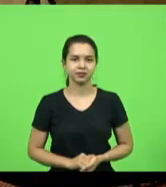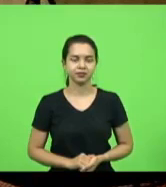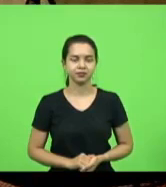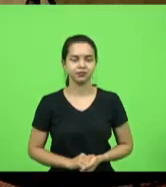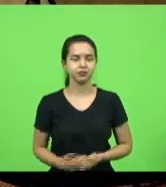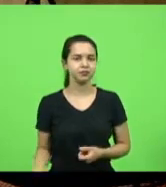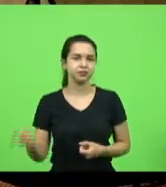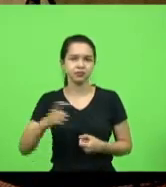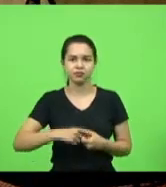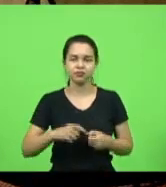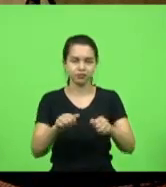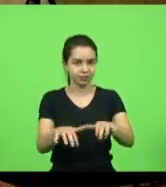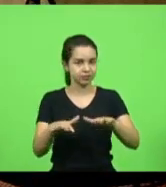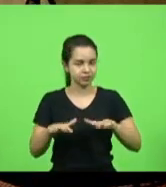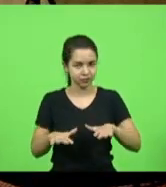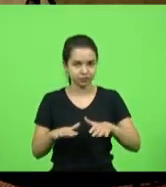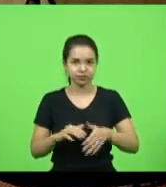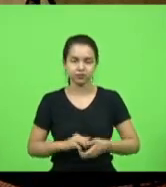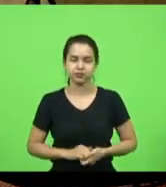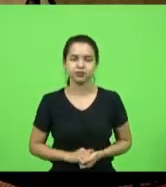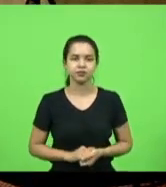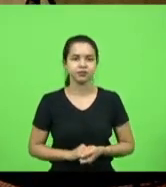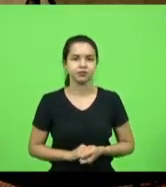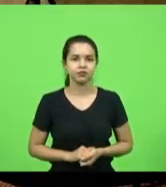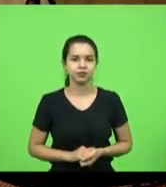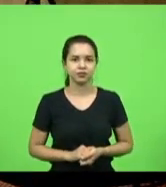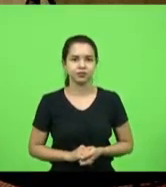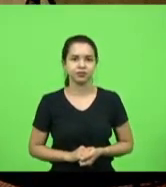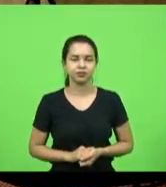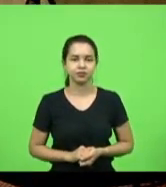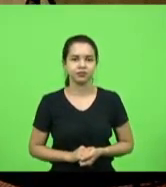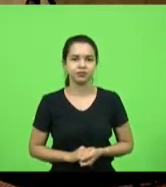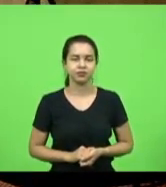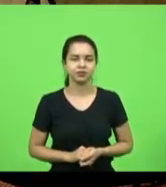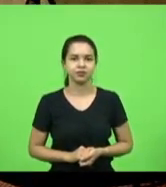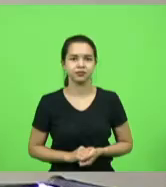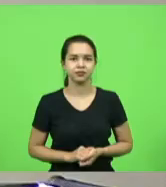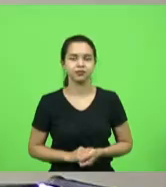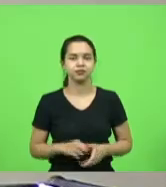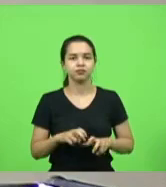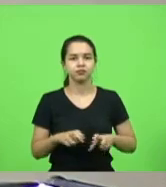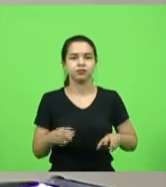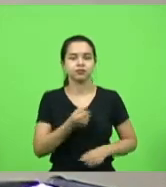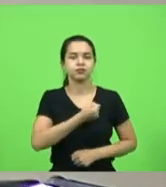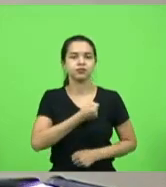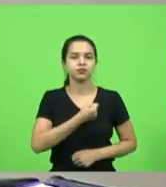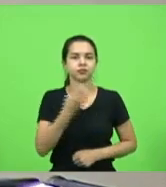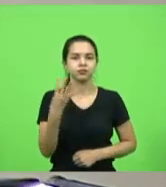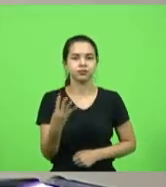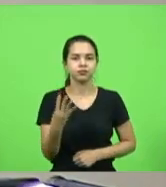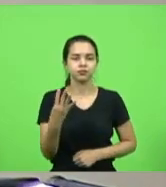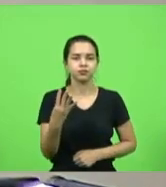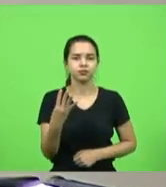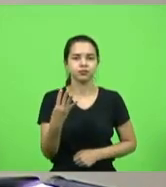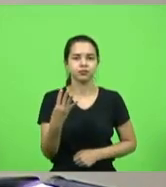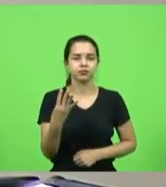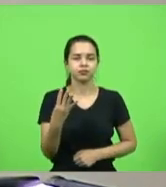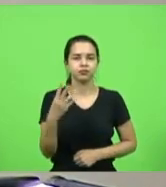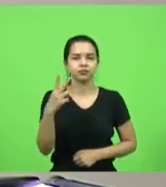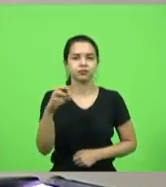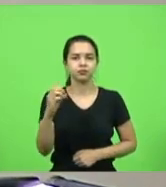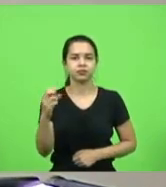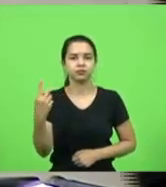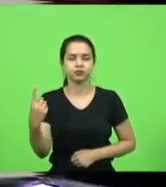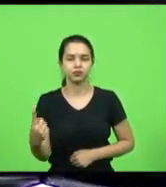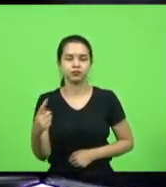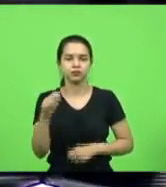Reaberta a sessão. Ato da mesa número 4 de 2021. A mesa da Assembleia Legislativa do